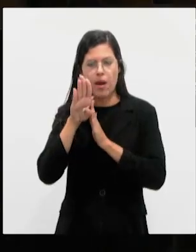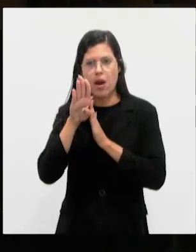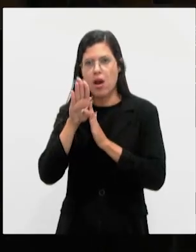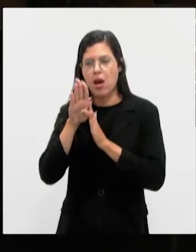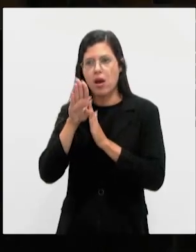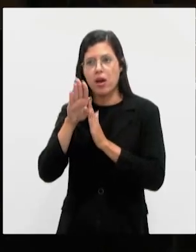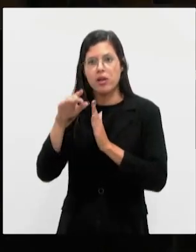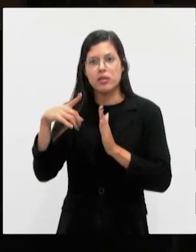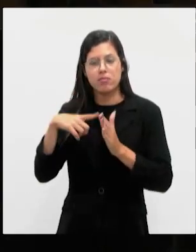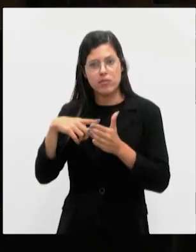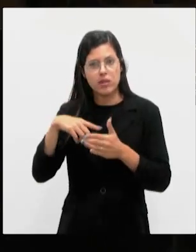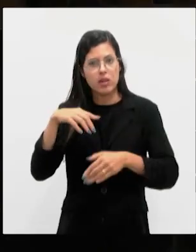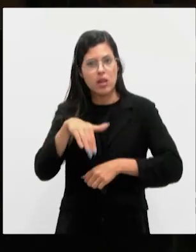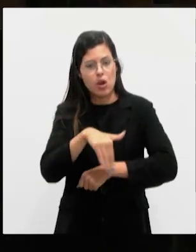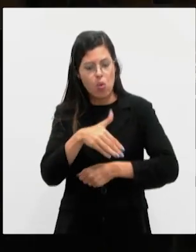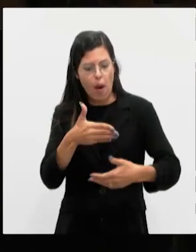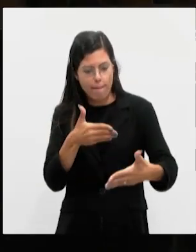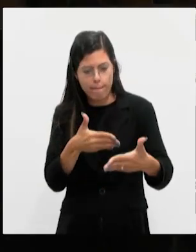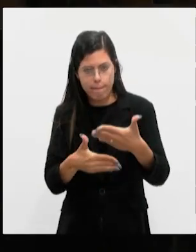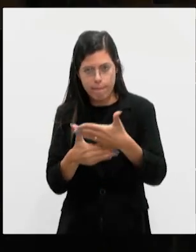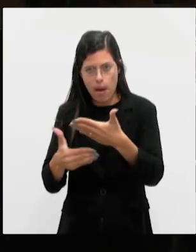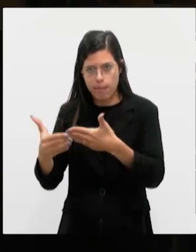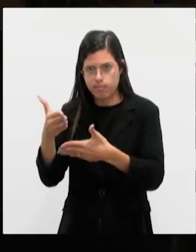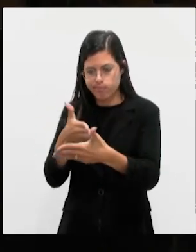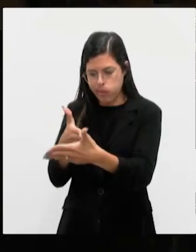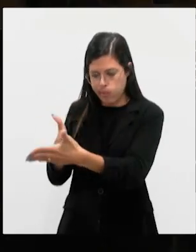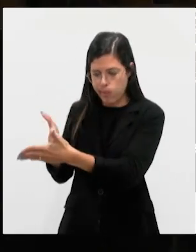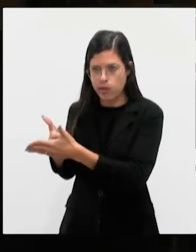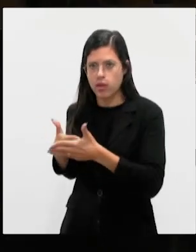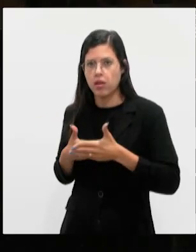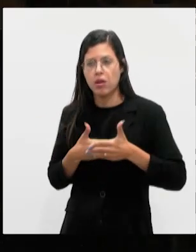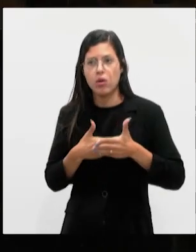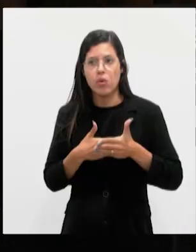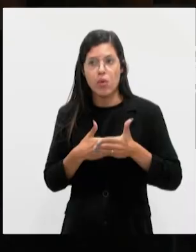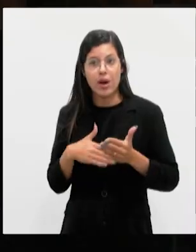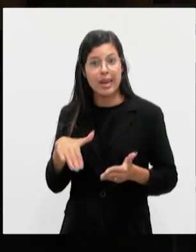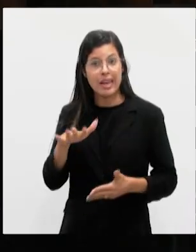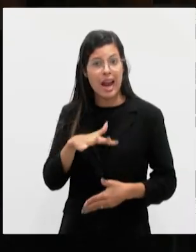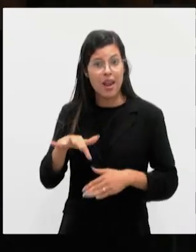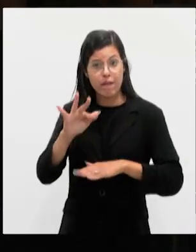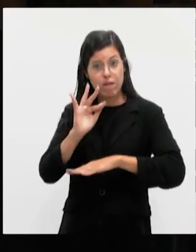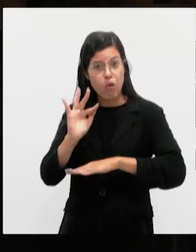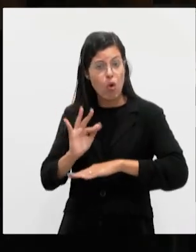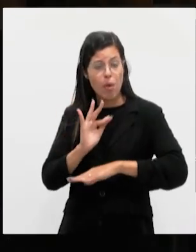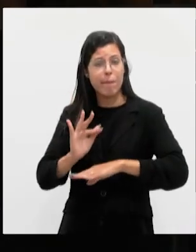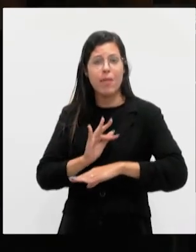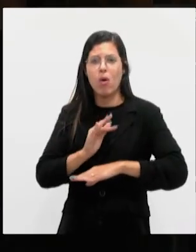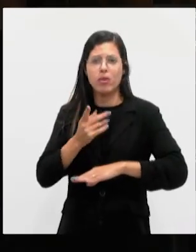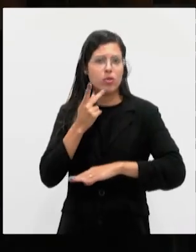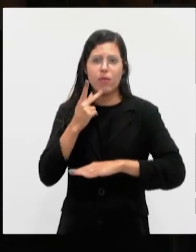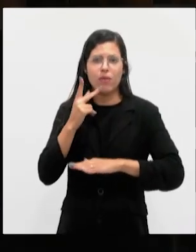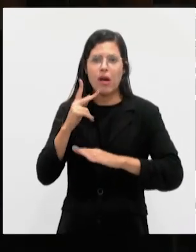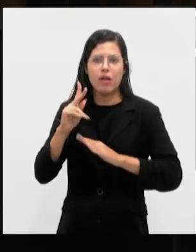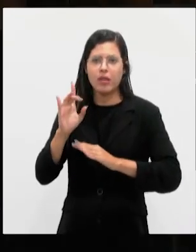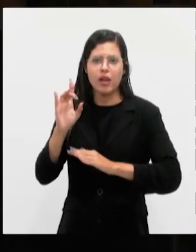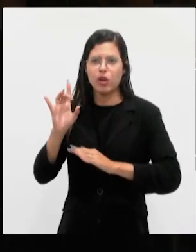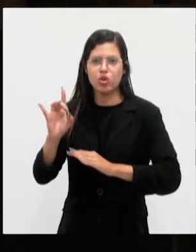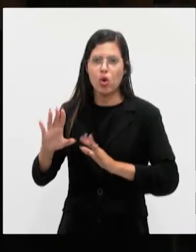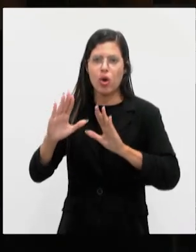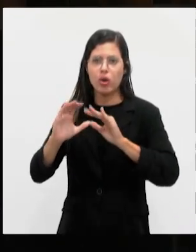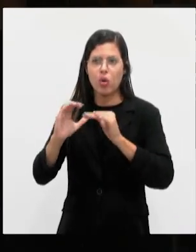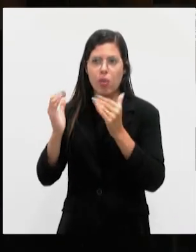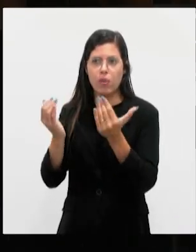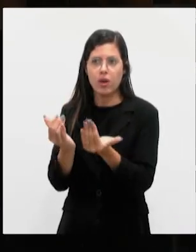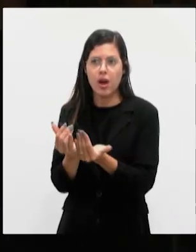sendo colocadas em áreas formais. A gente não fala mais da comunidade, a gente fala